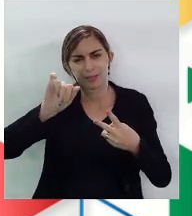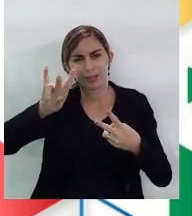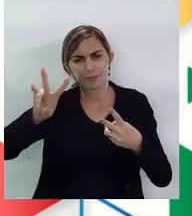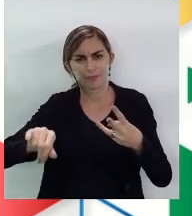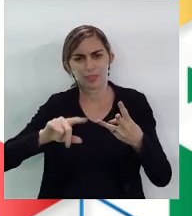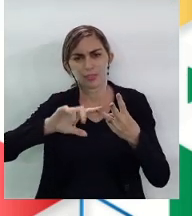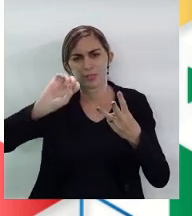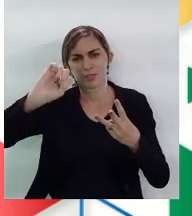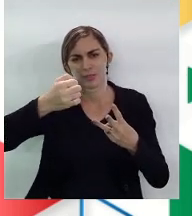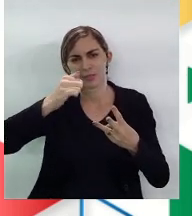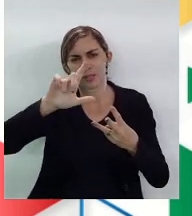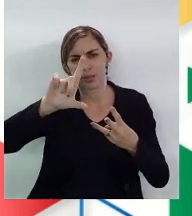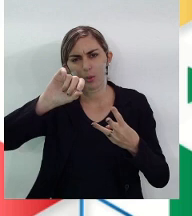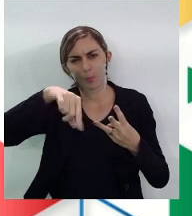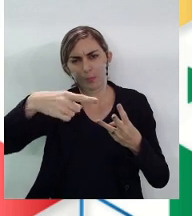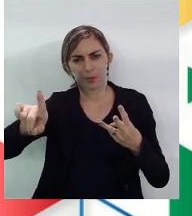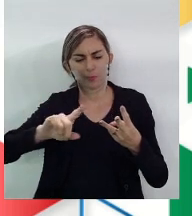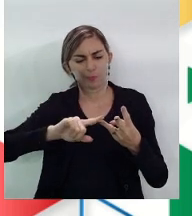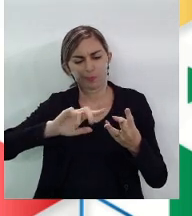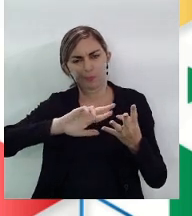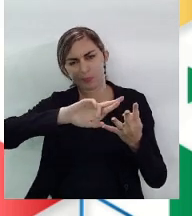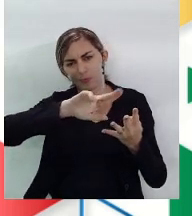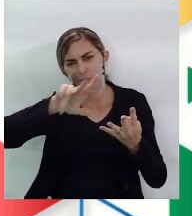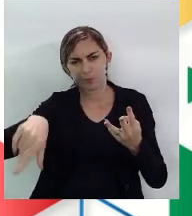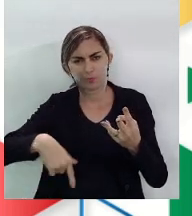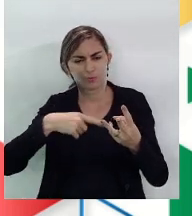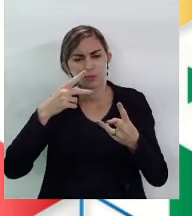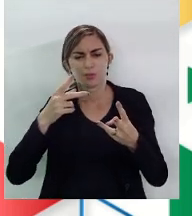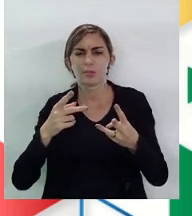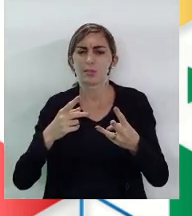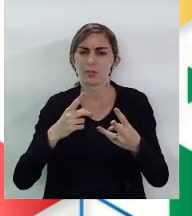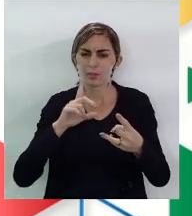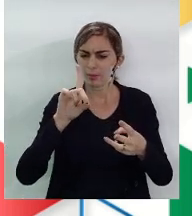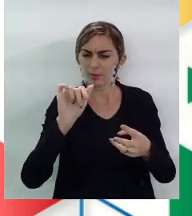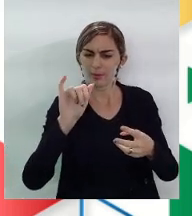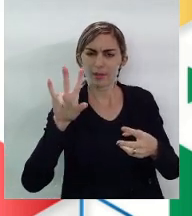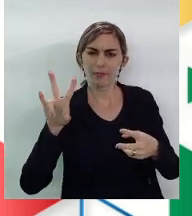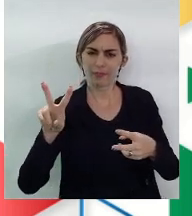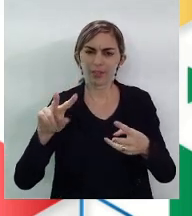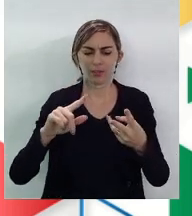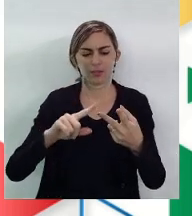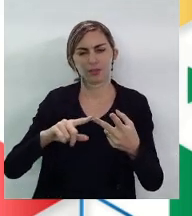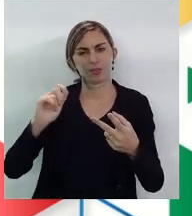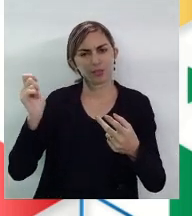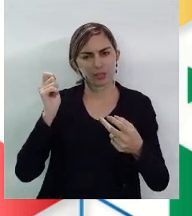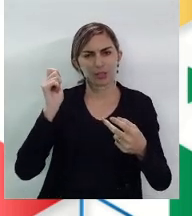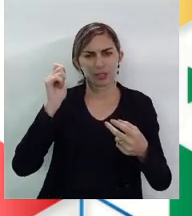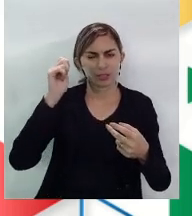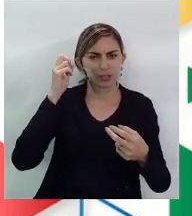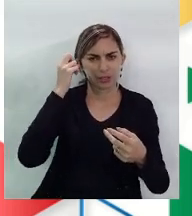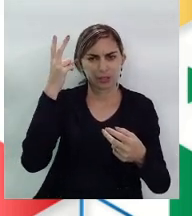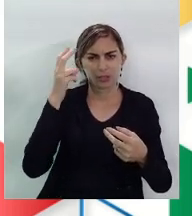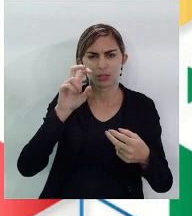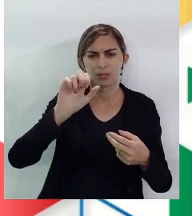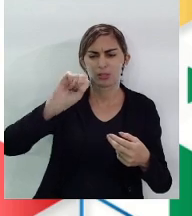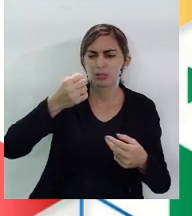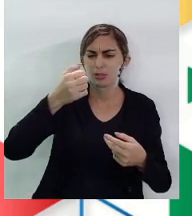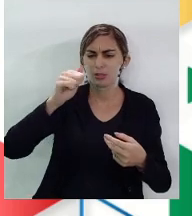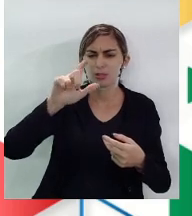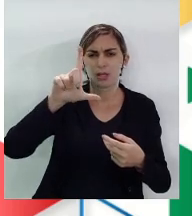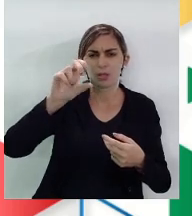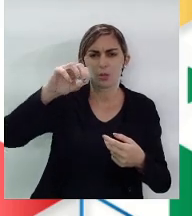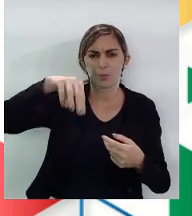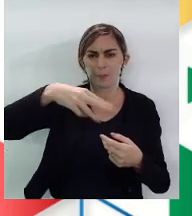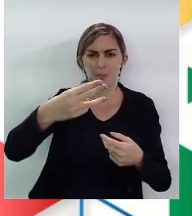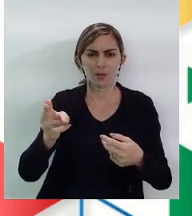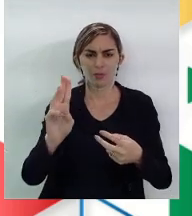Salomão, etc. Sendo que foram esses dois últimos, Davi e Salomão, os reis que construíram